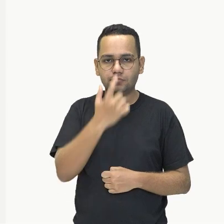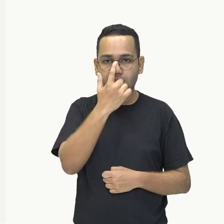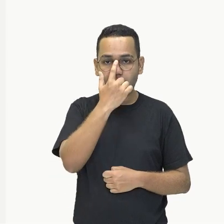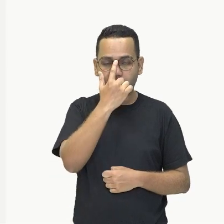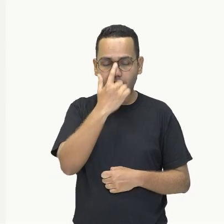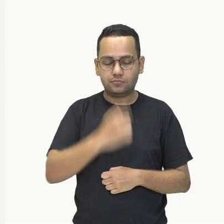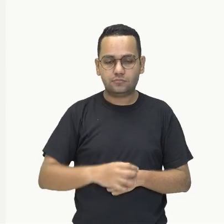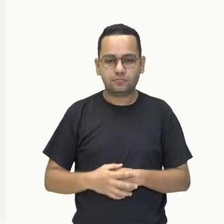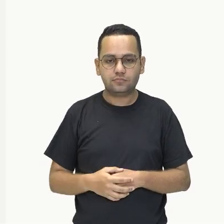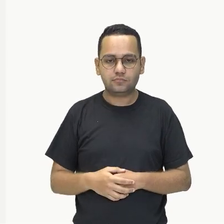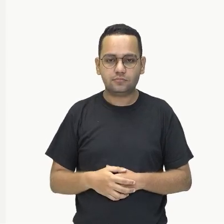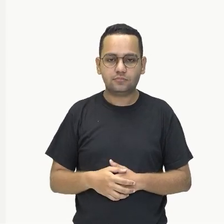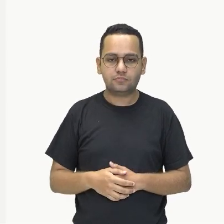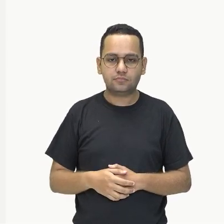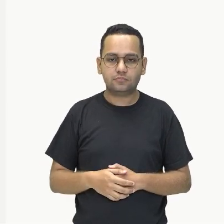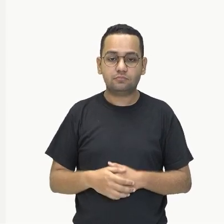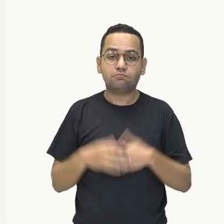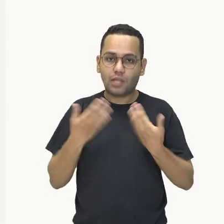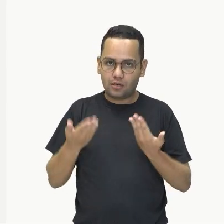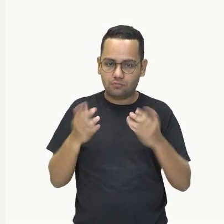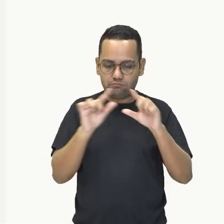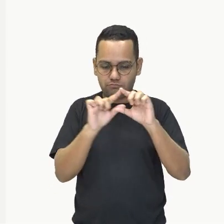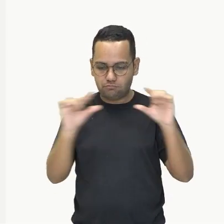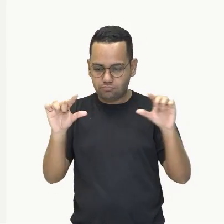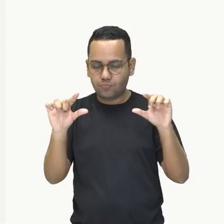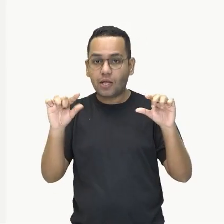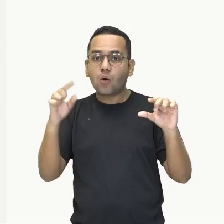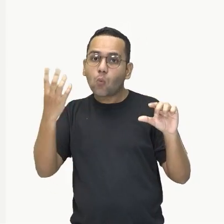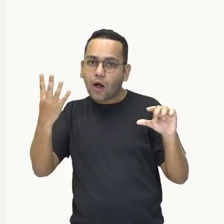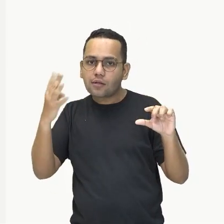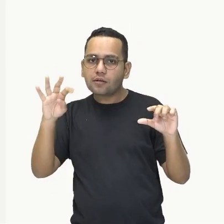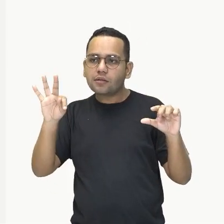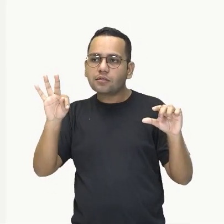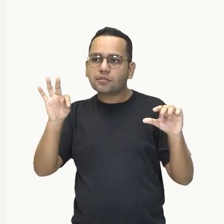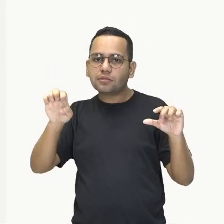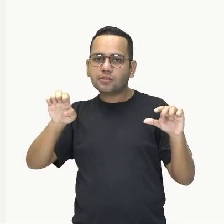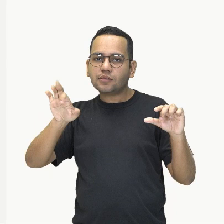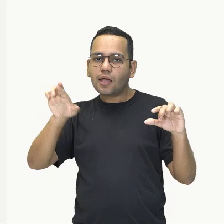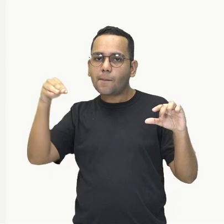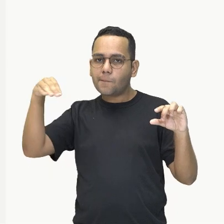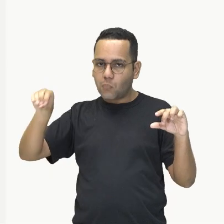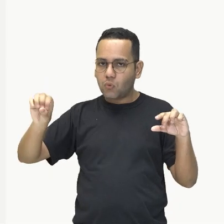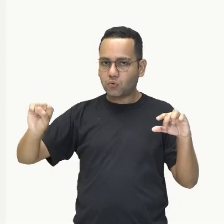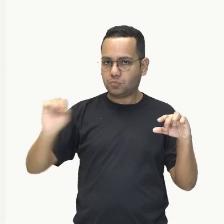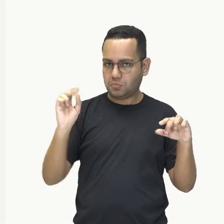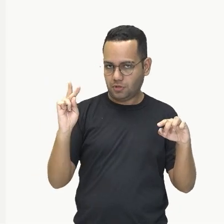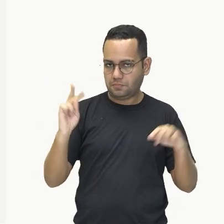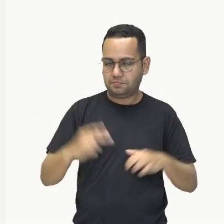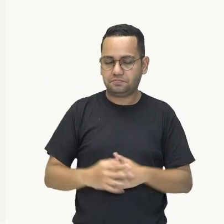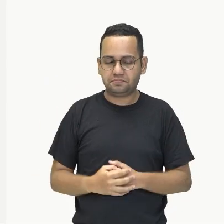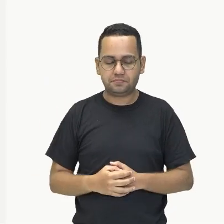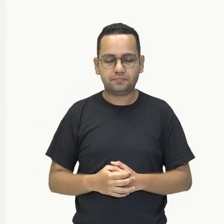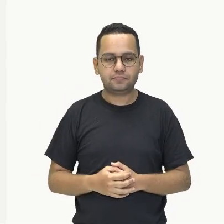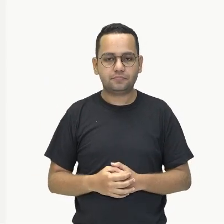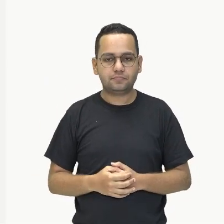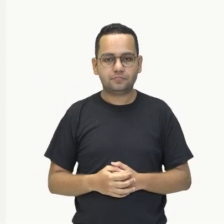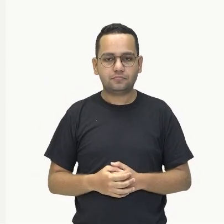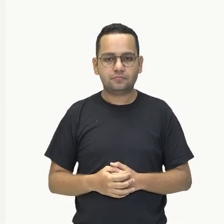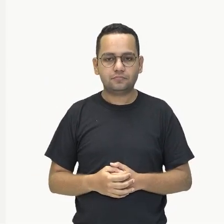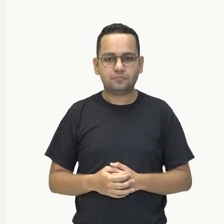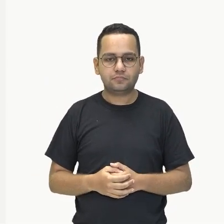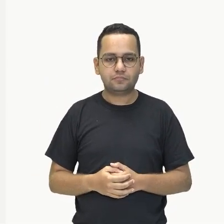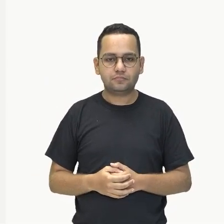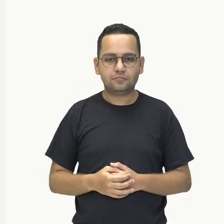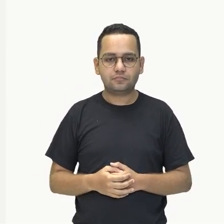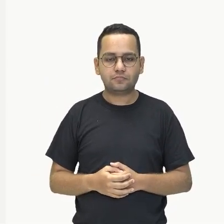Então, esse polinômio aqui, ele possui 4 termos, tá bom? Porque ele possui